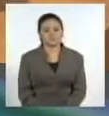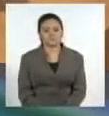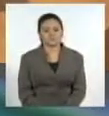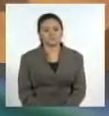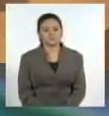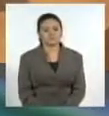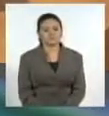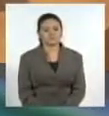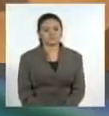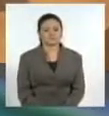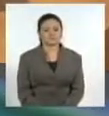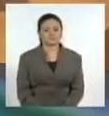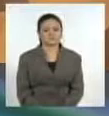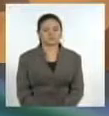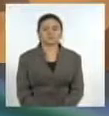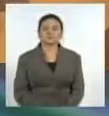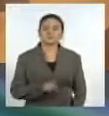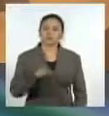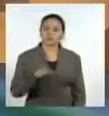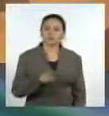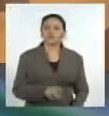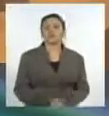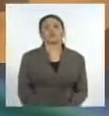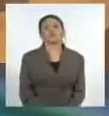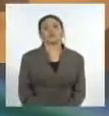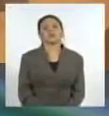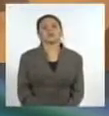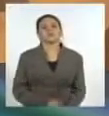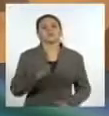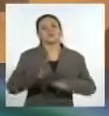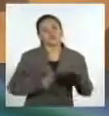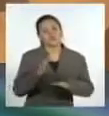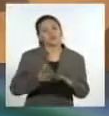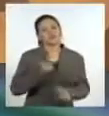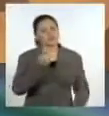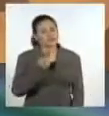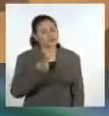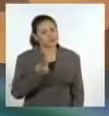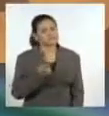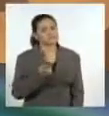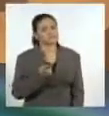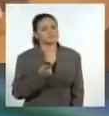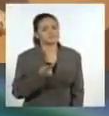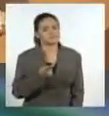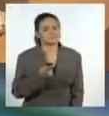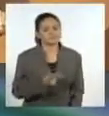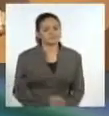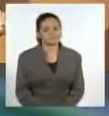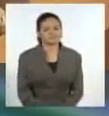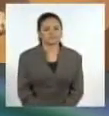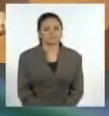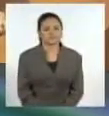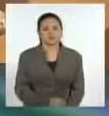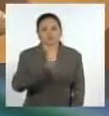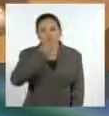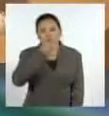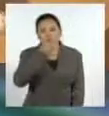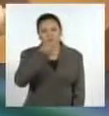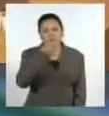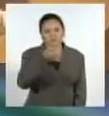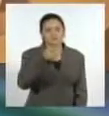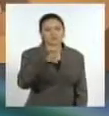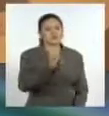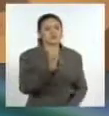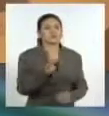Naquele momento, certamente ele diria, com relação à escola